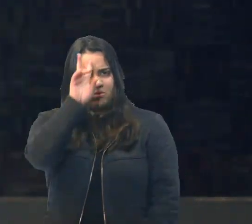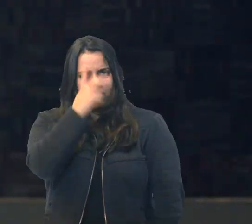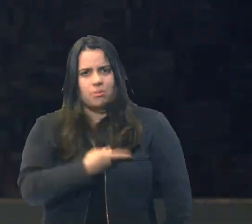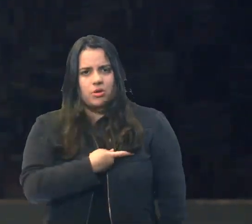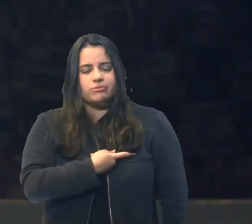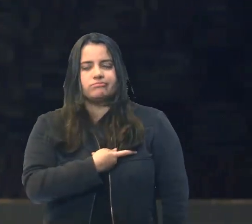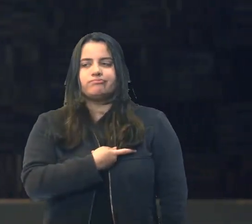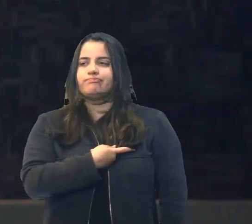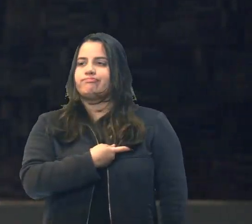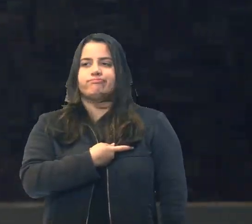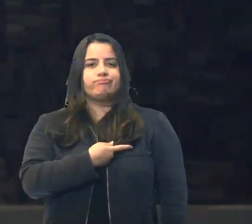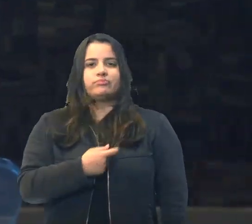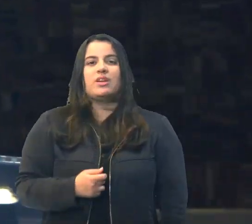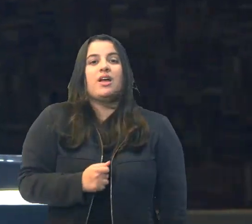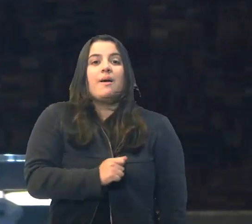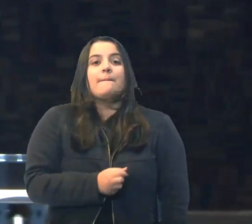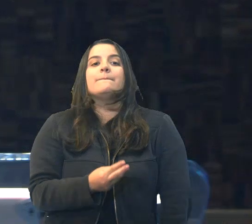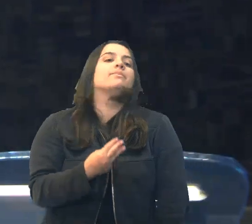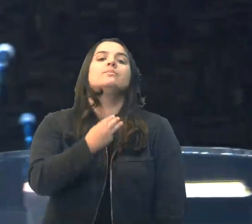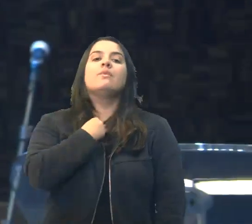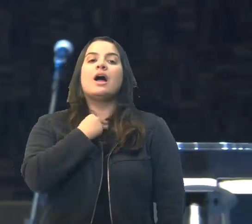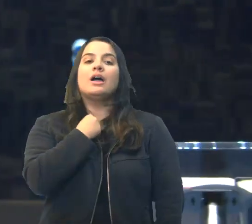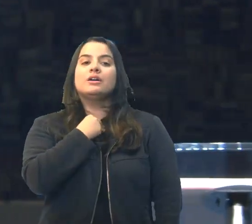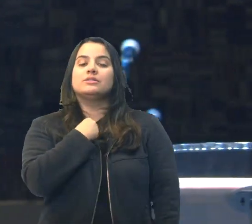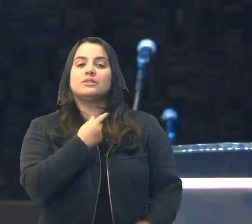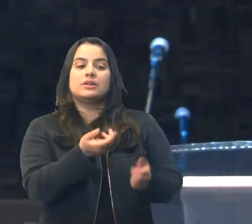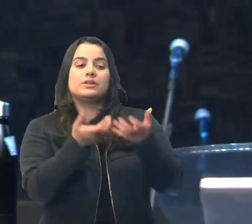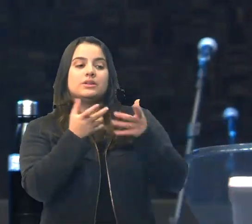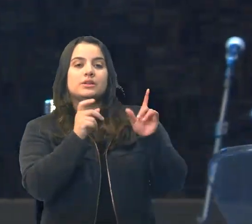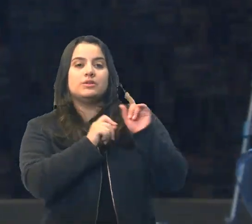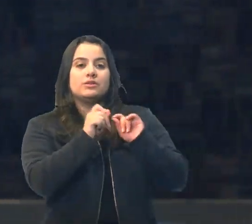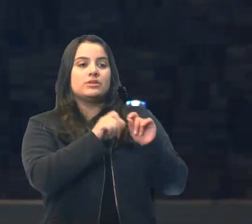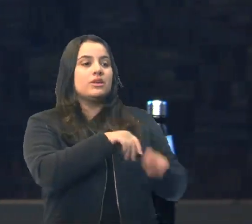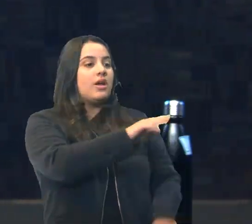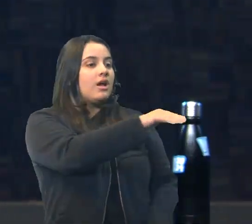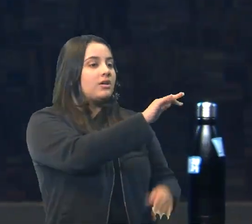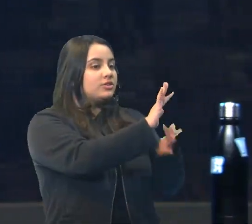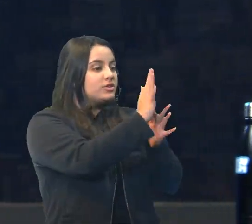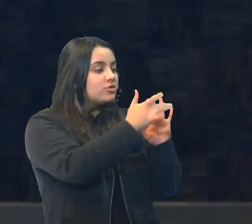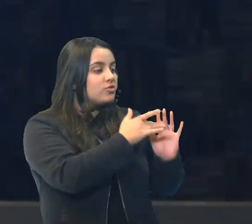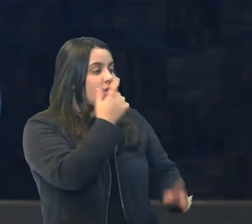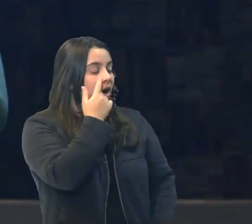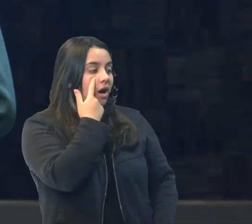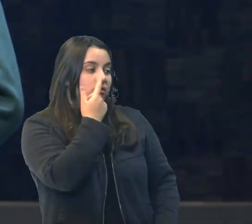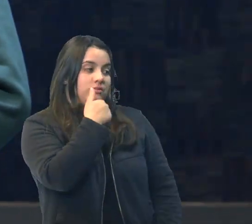O que Marta estava querendo era falar para Jesus o que ele devia fazer.